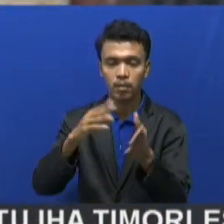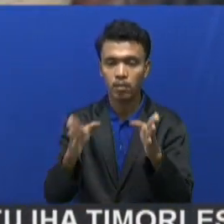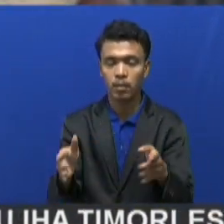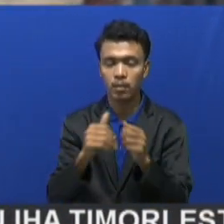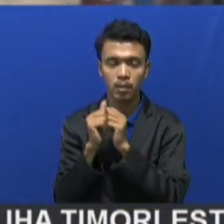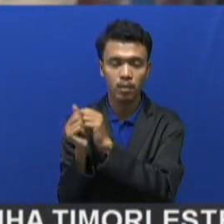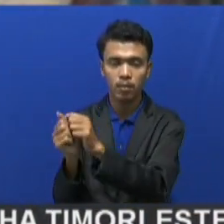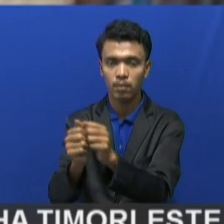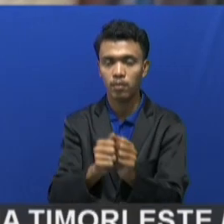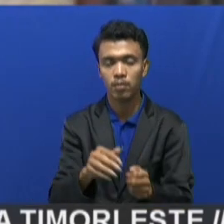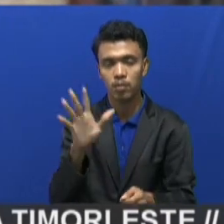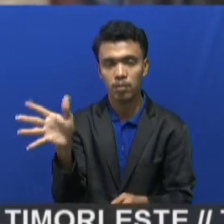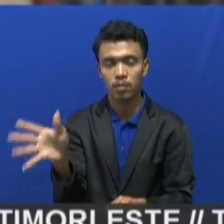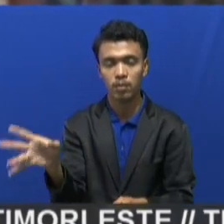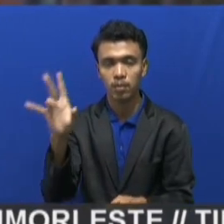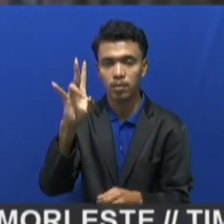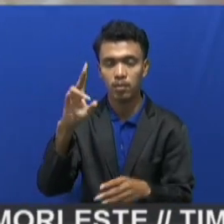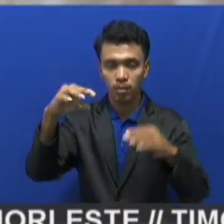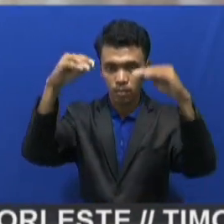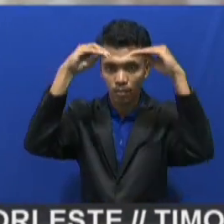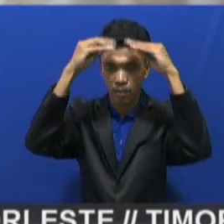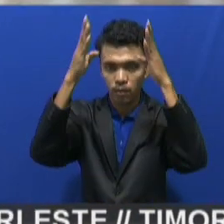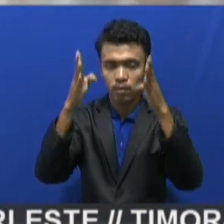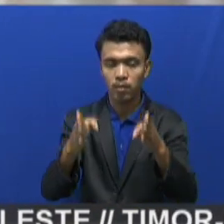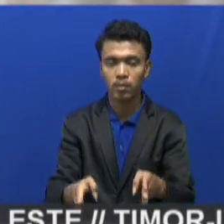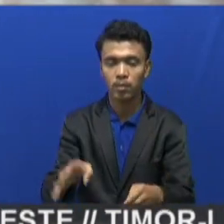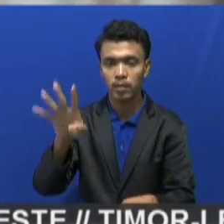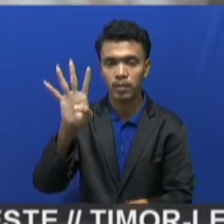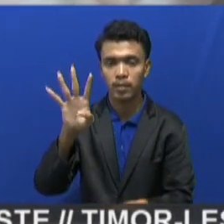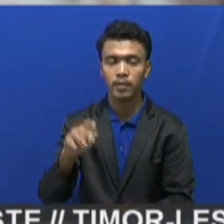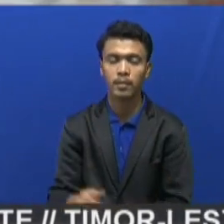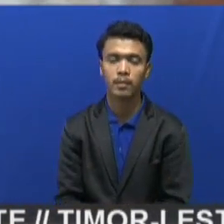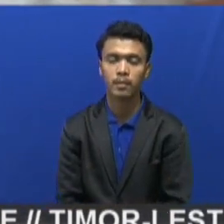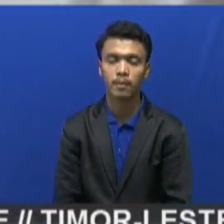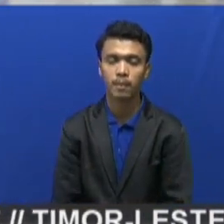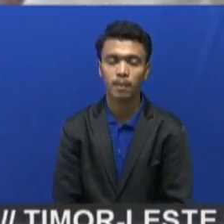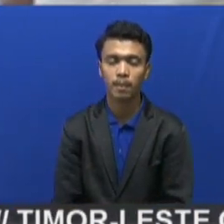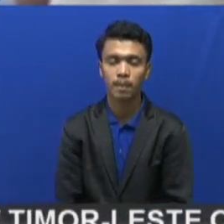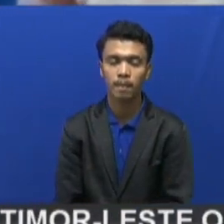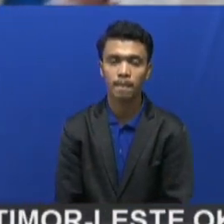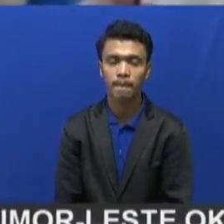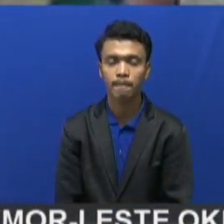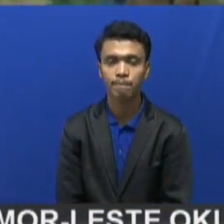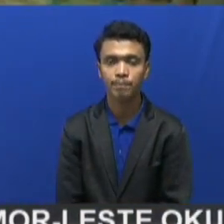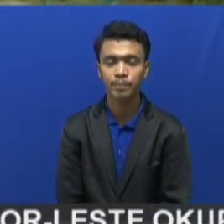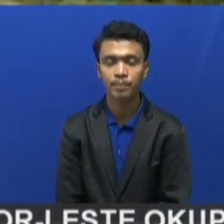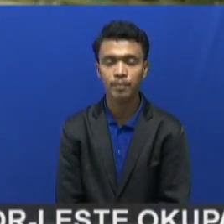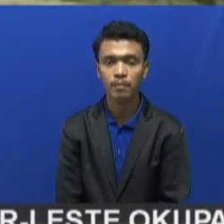nulo resinhito o professor na inhat. O Hato-Udo Ainaro Moisés Magno Napoleão Xavier RTTL.